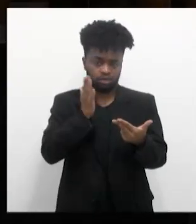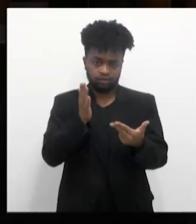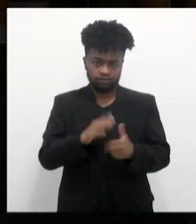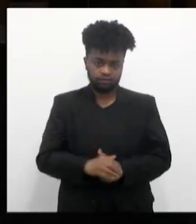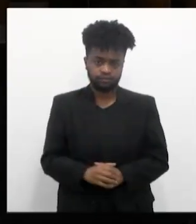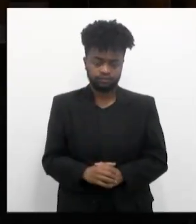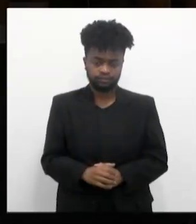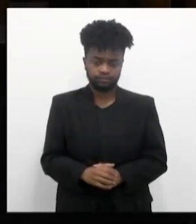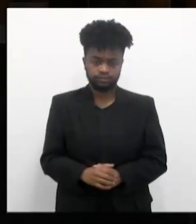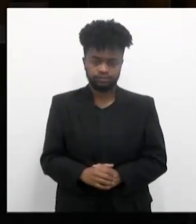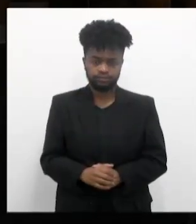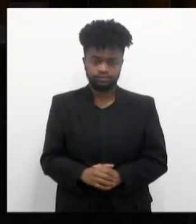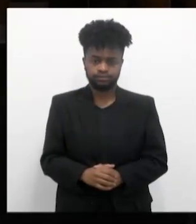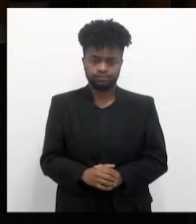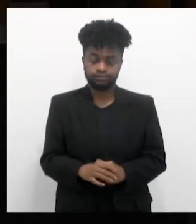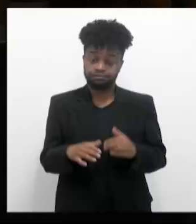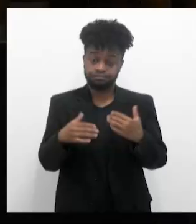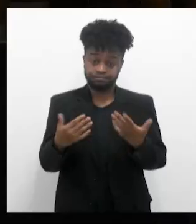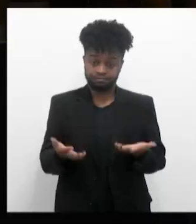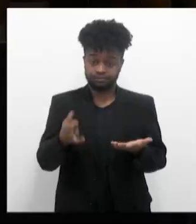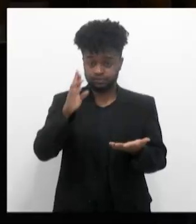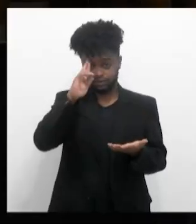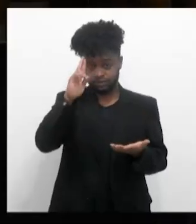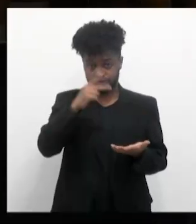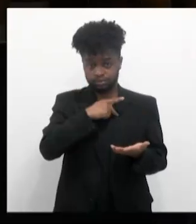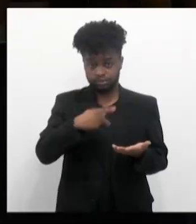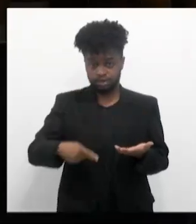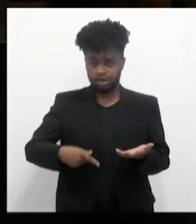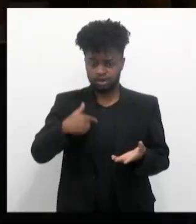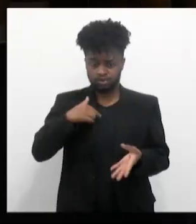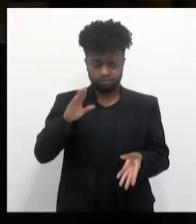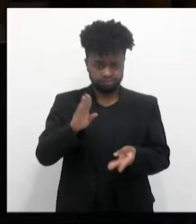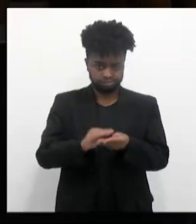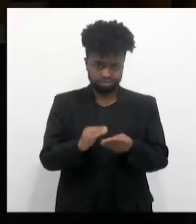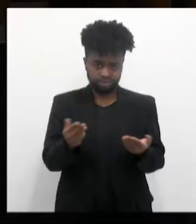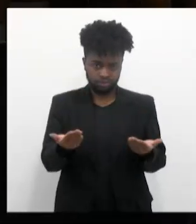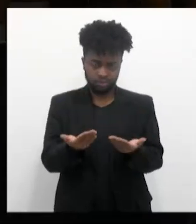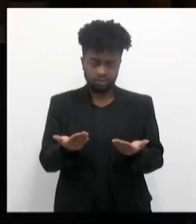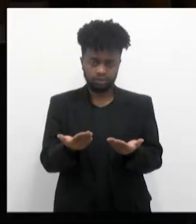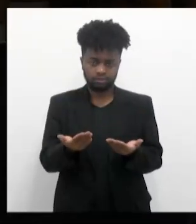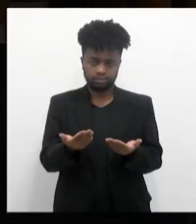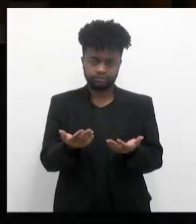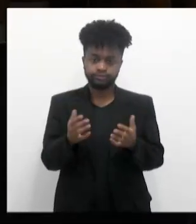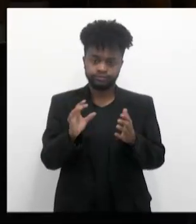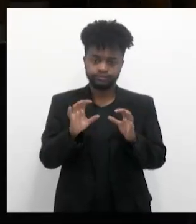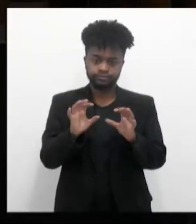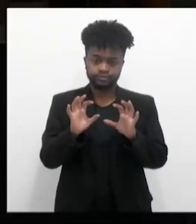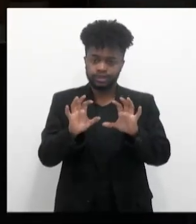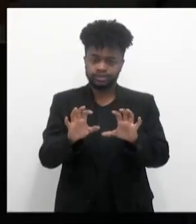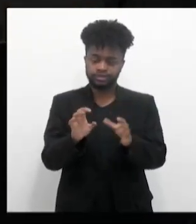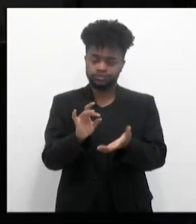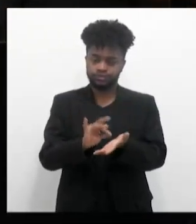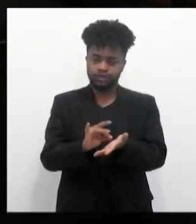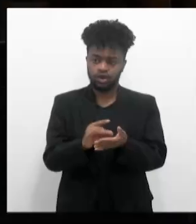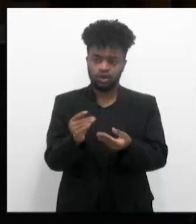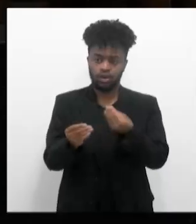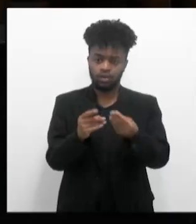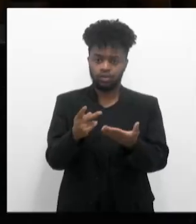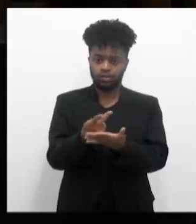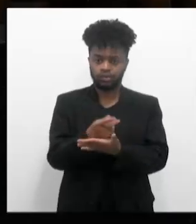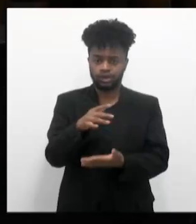desastrosos. Então, senhor presidente, para concluindo, essa é a dura realidade do nosso